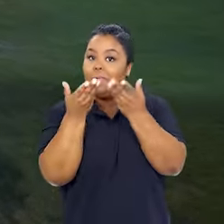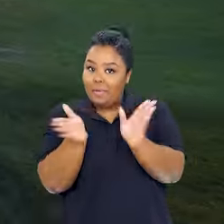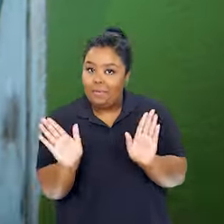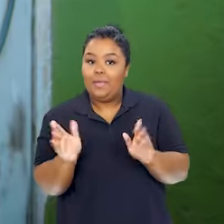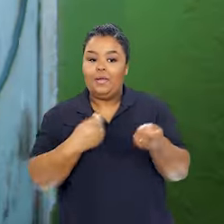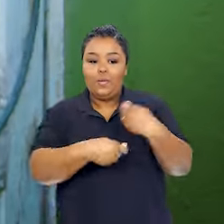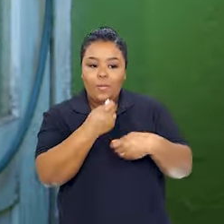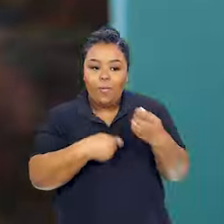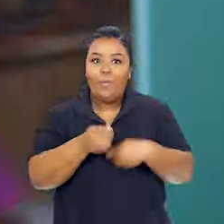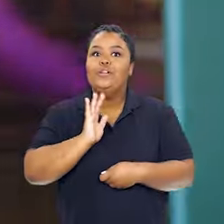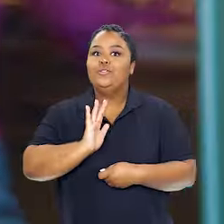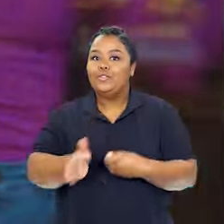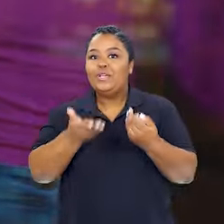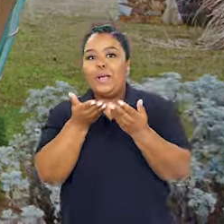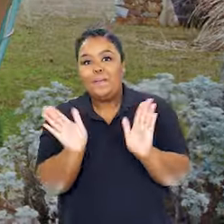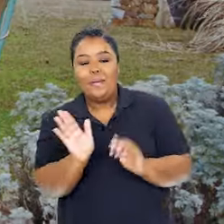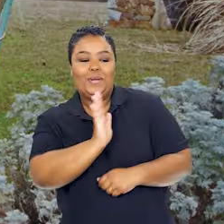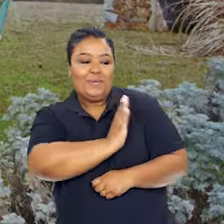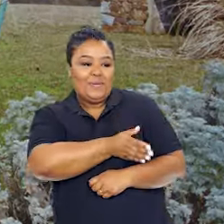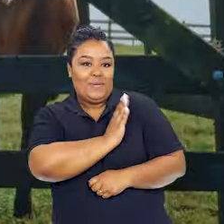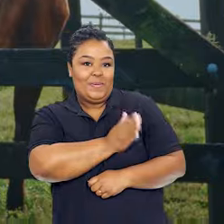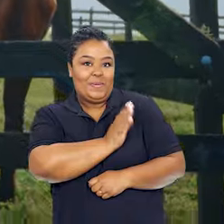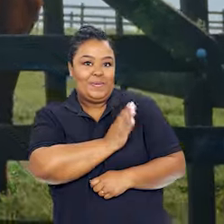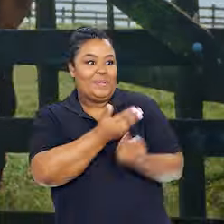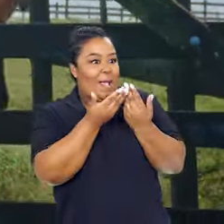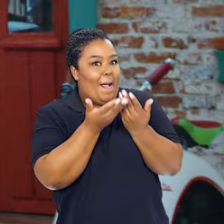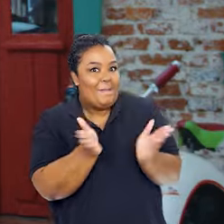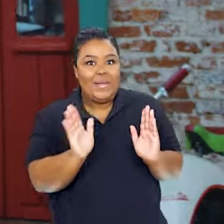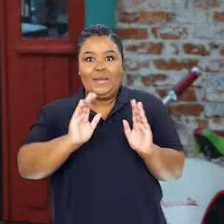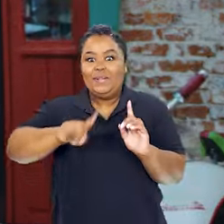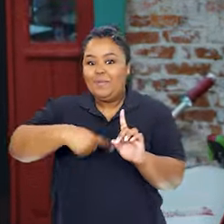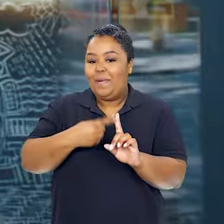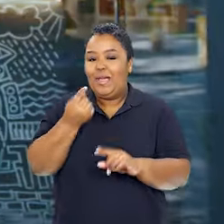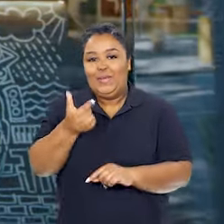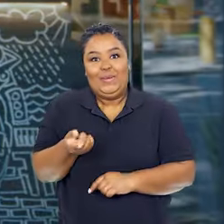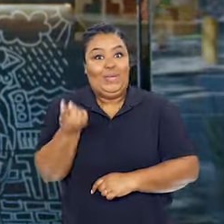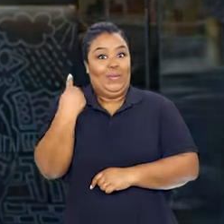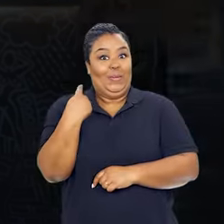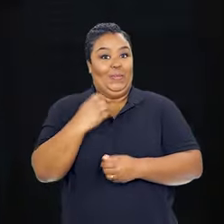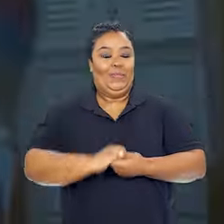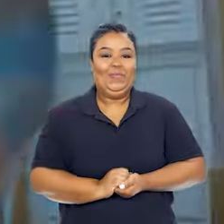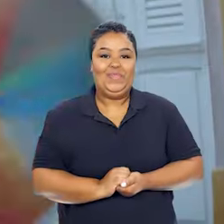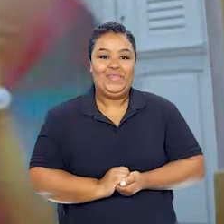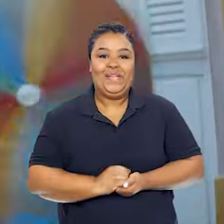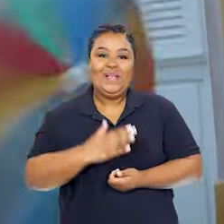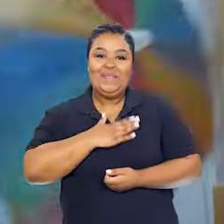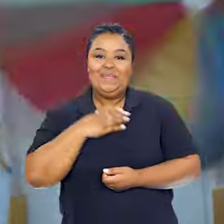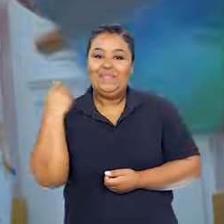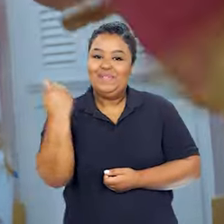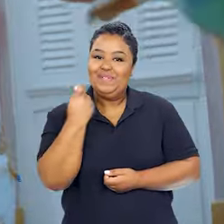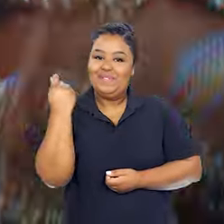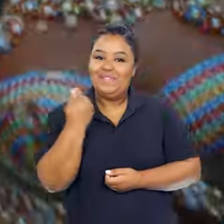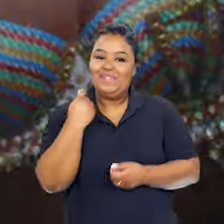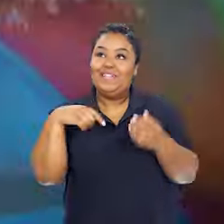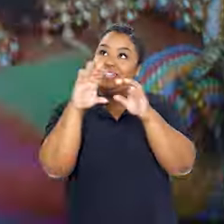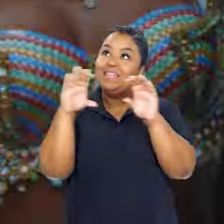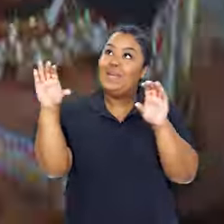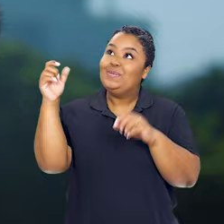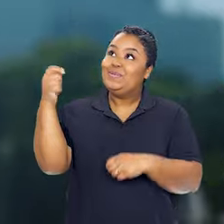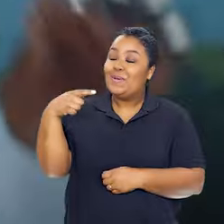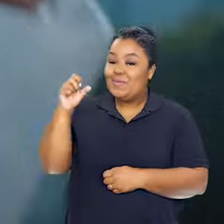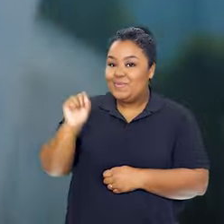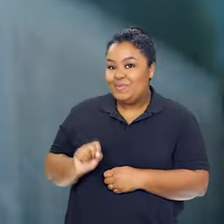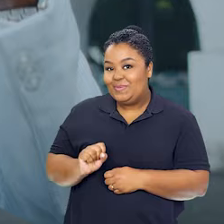estão abertas, o comércio já está aberto e o coração está mais aberto do que nunca. É o meu Rio Grande do